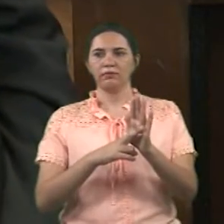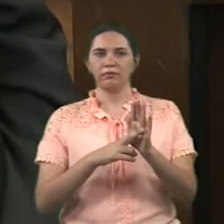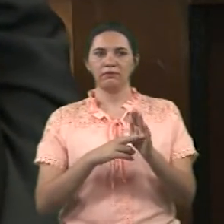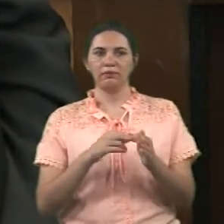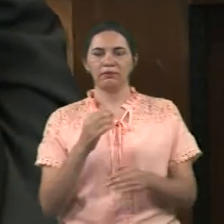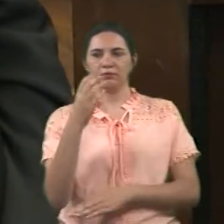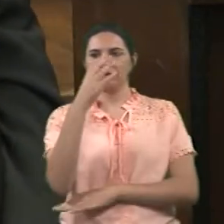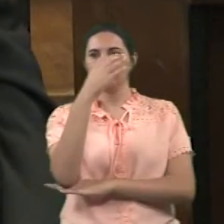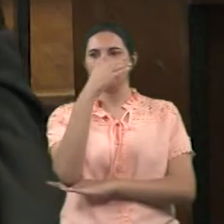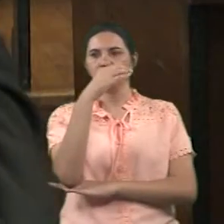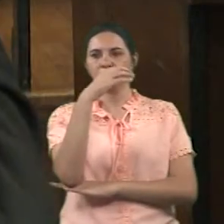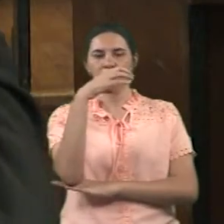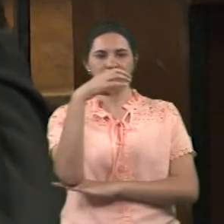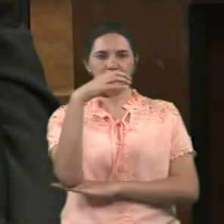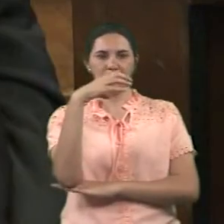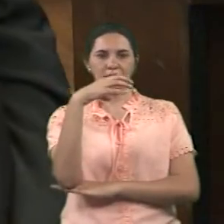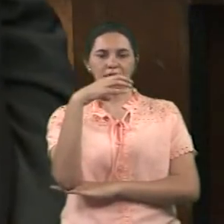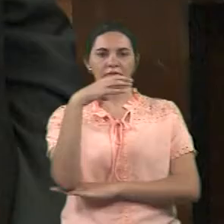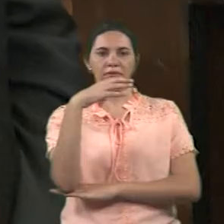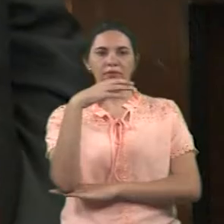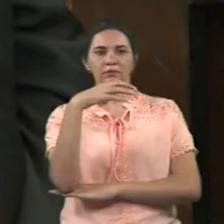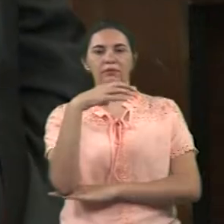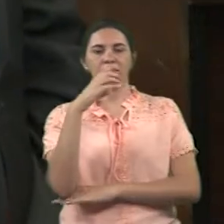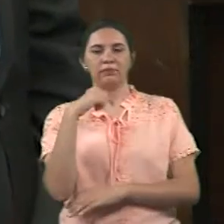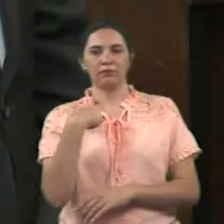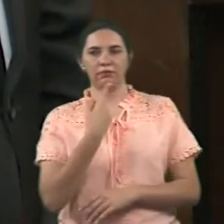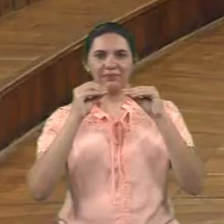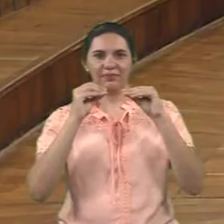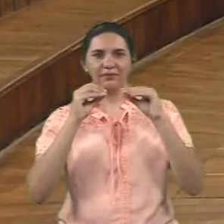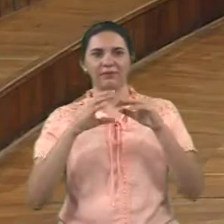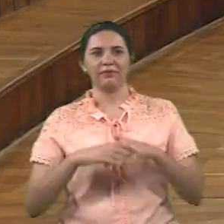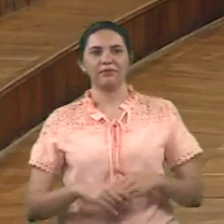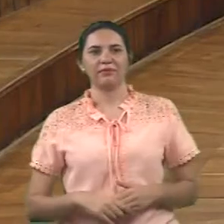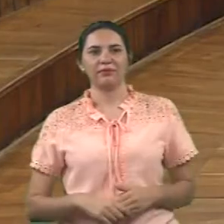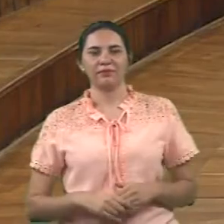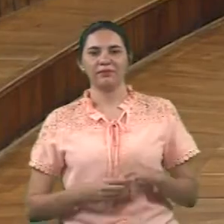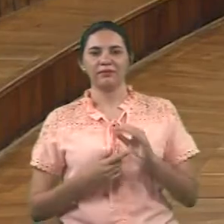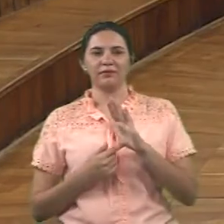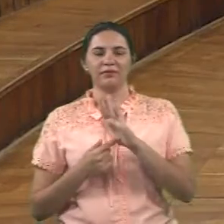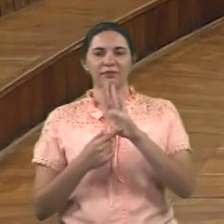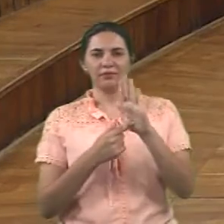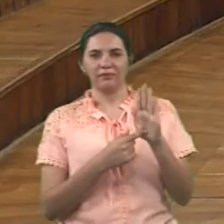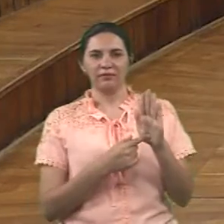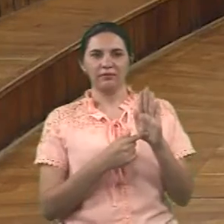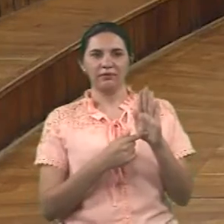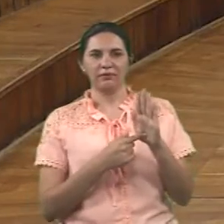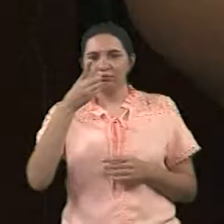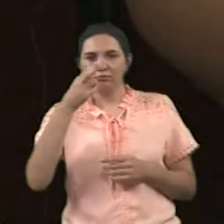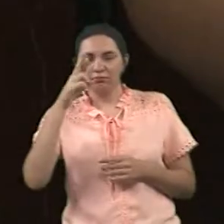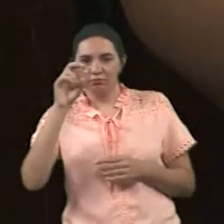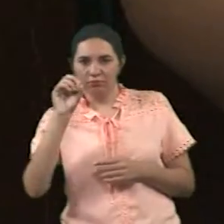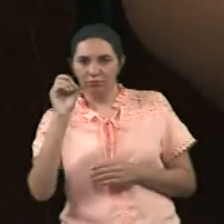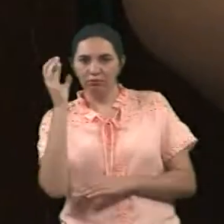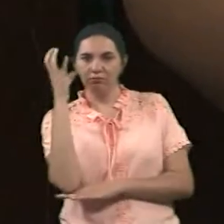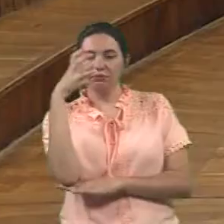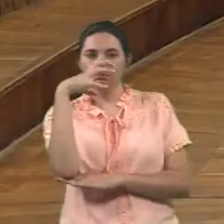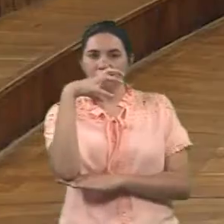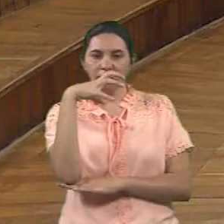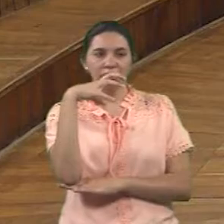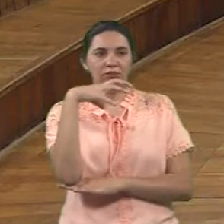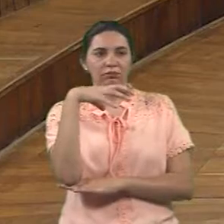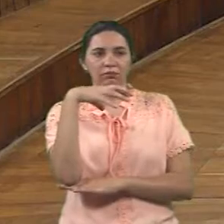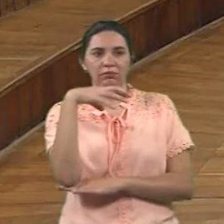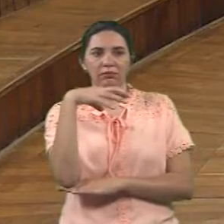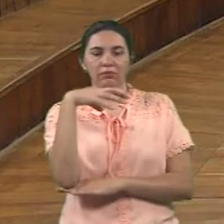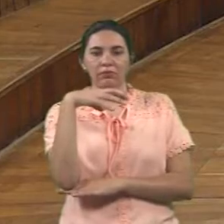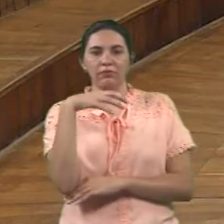mãe a Dona Sandra Lemos a quem vais Agradecemos muito apresentando esse troféu maravilhoso e o Pedro não